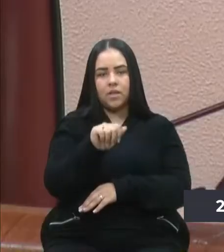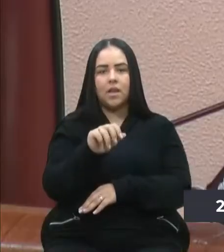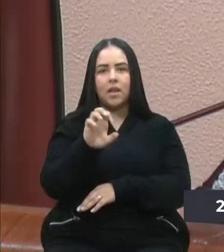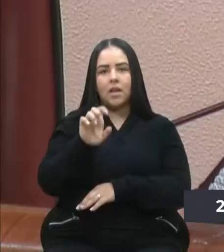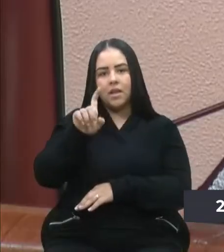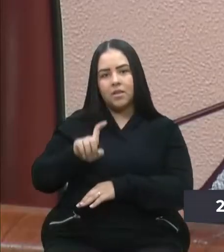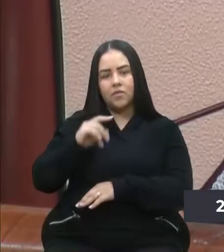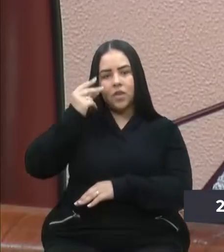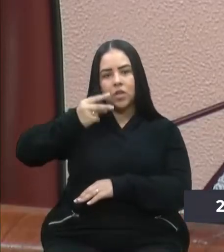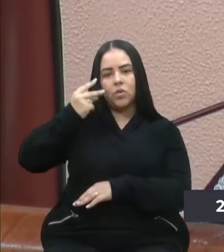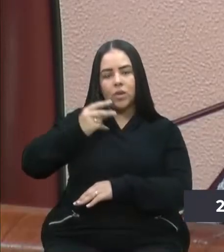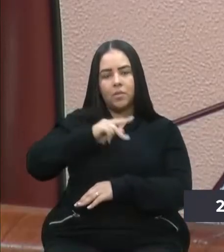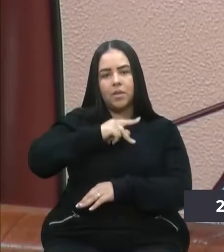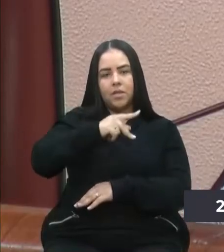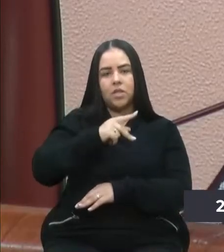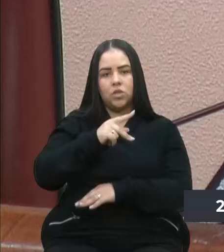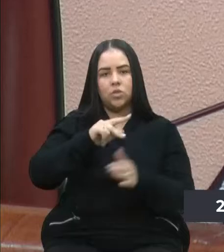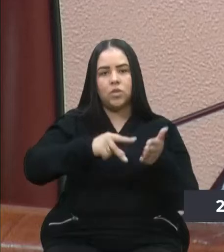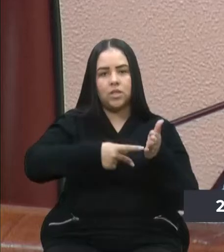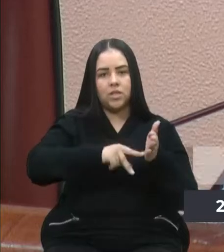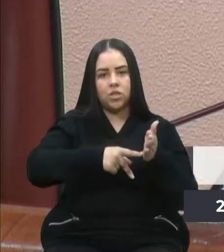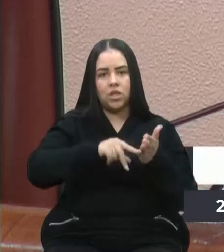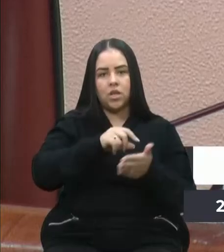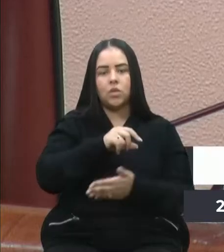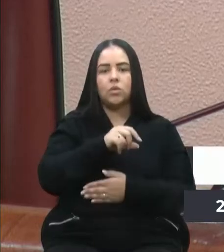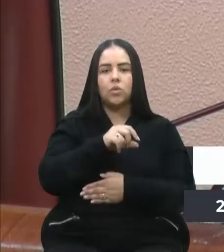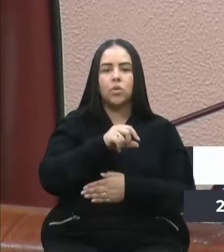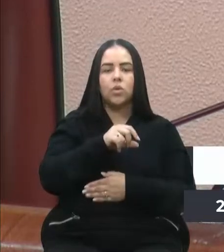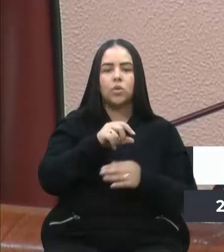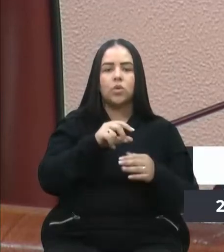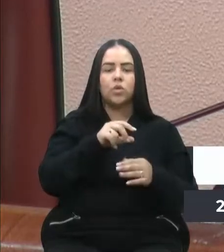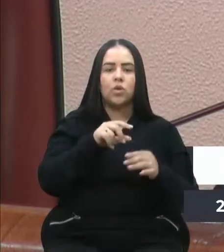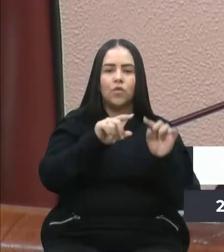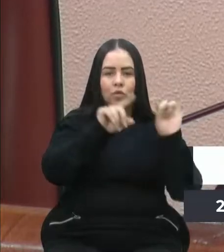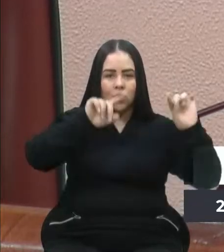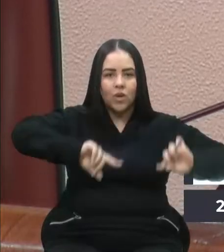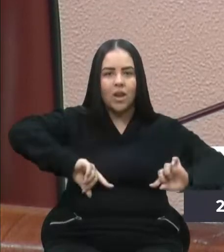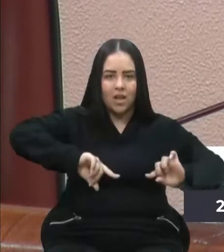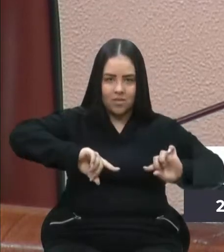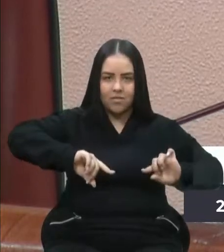presidente do Sindserv. Também Malu, do Sindserv. Muito obrigada.